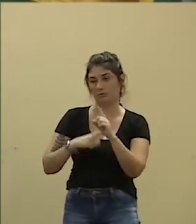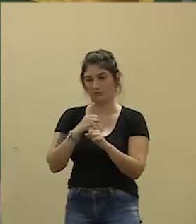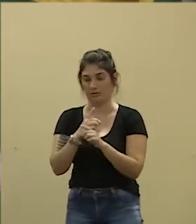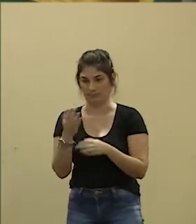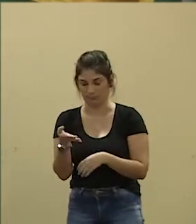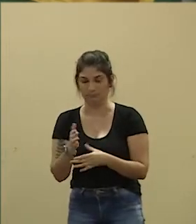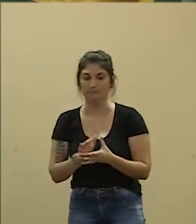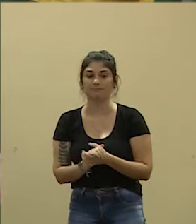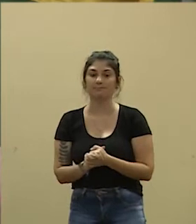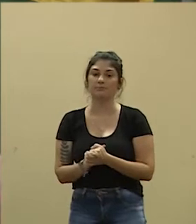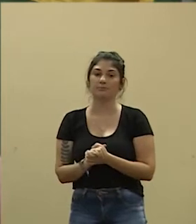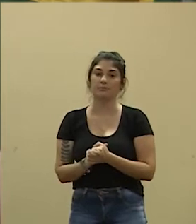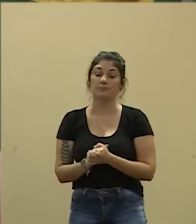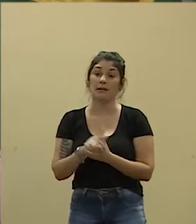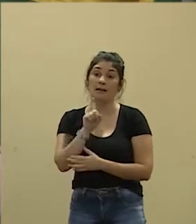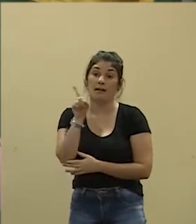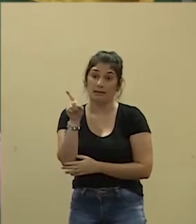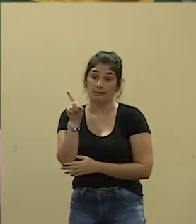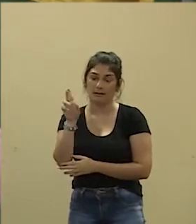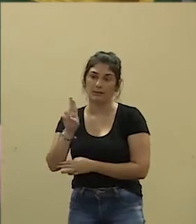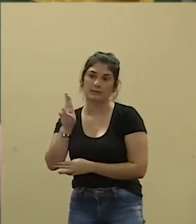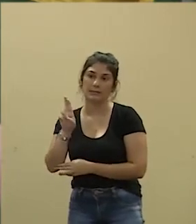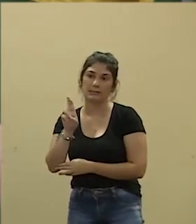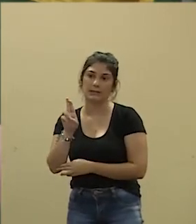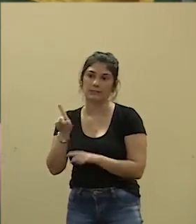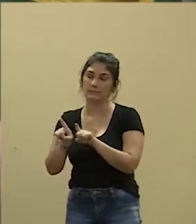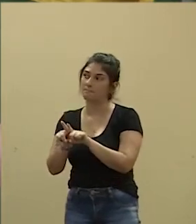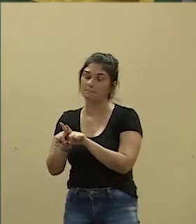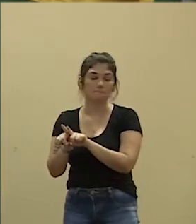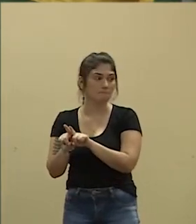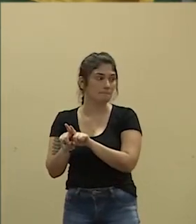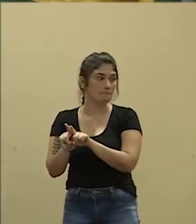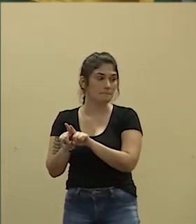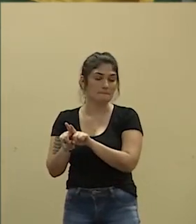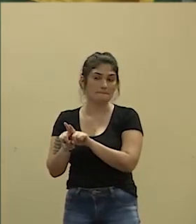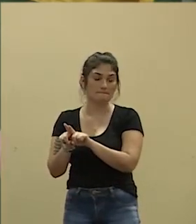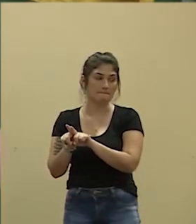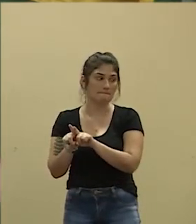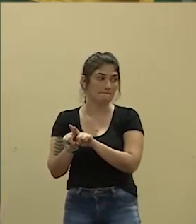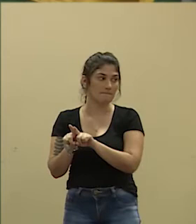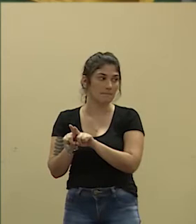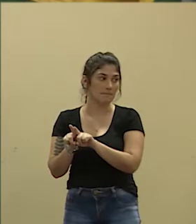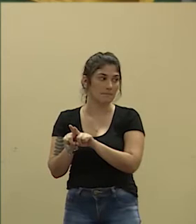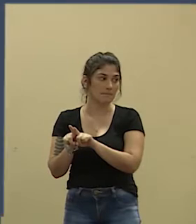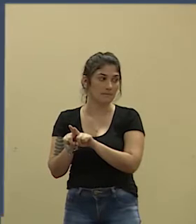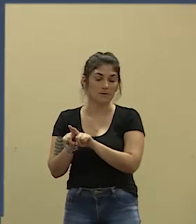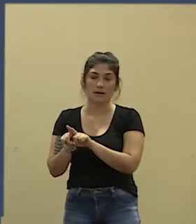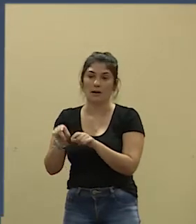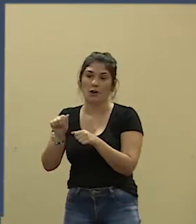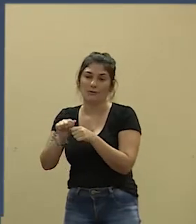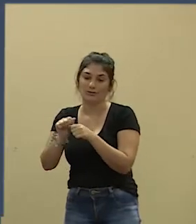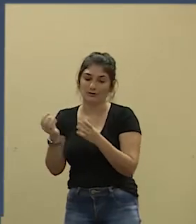mais lá na barão também eu faço parte do que eu brinquei com o thiago agora da